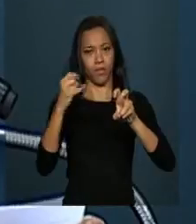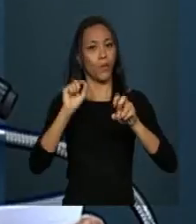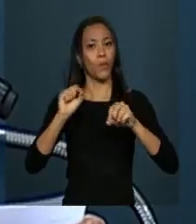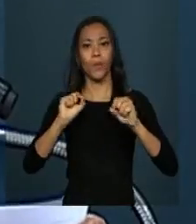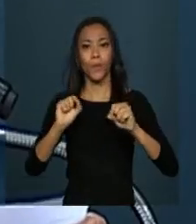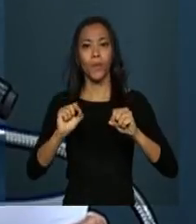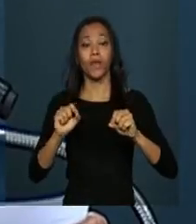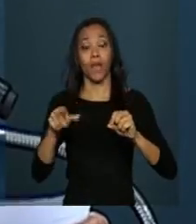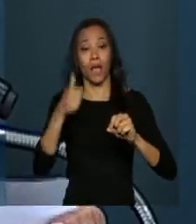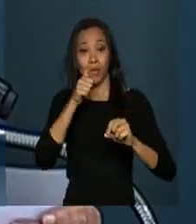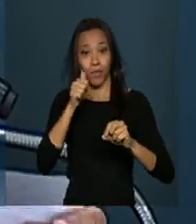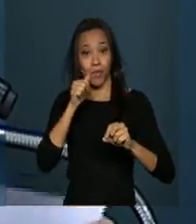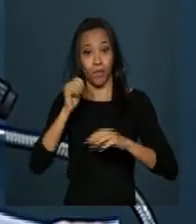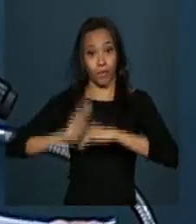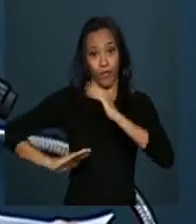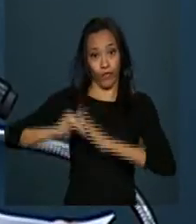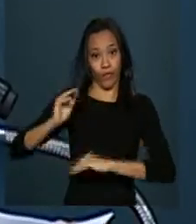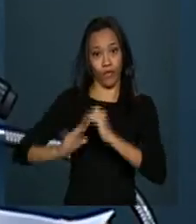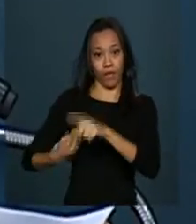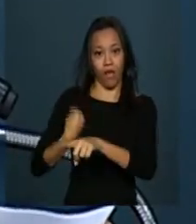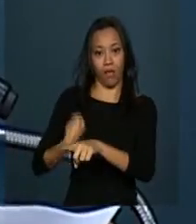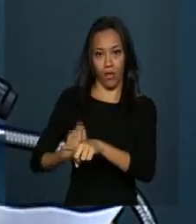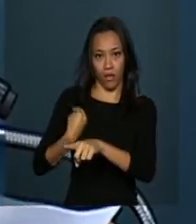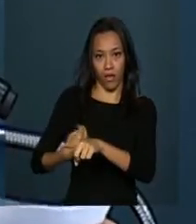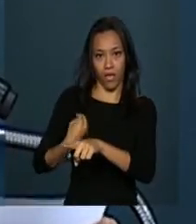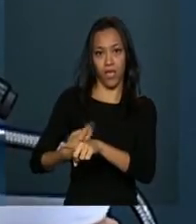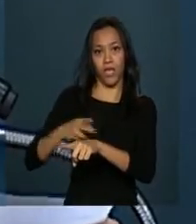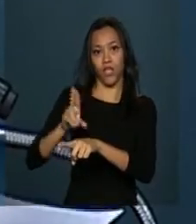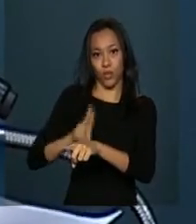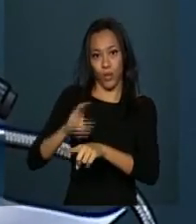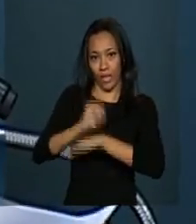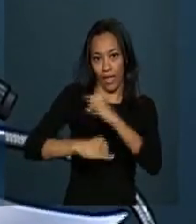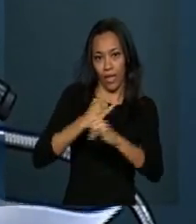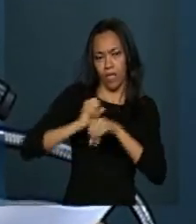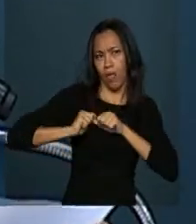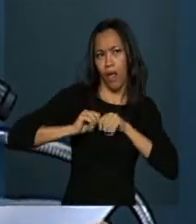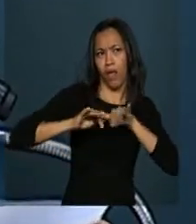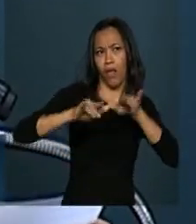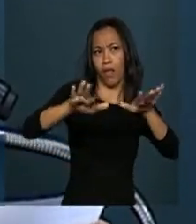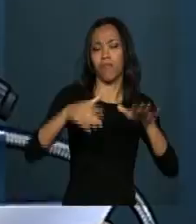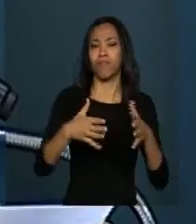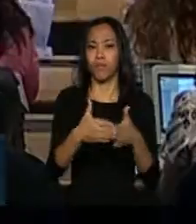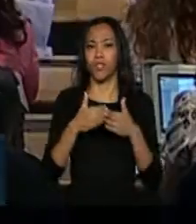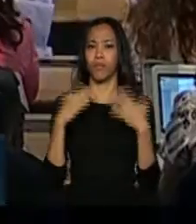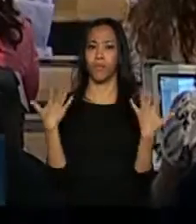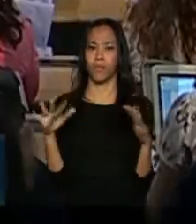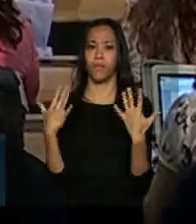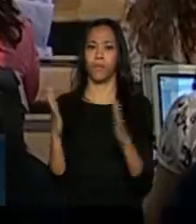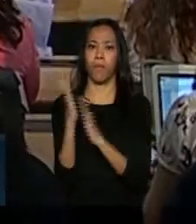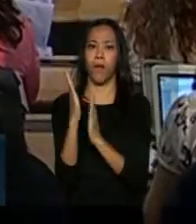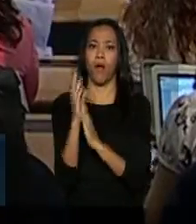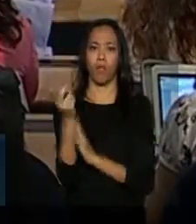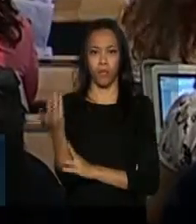nossas blogueiras estão aqui na frente, a quem nós pedimos uma salva de palmas